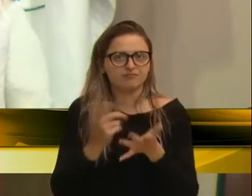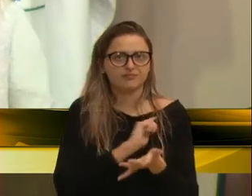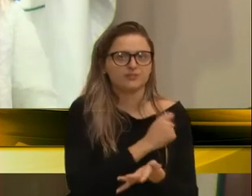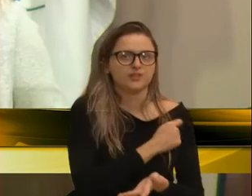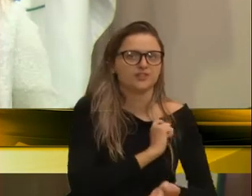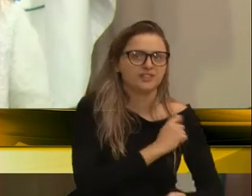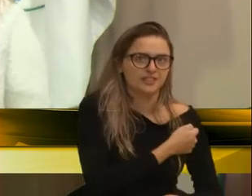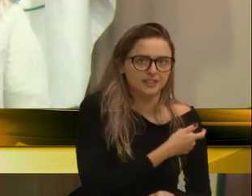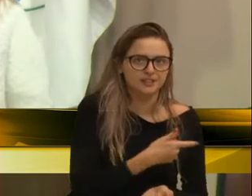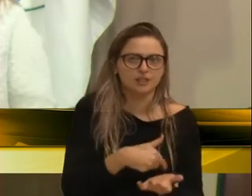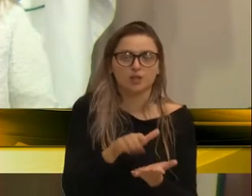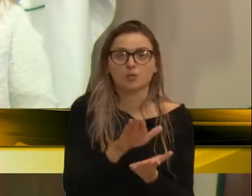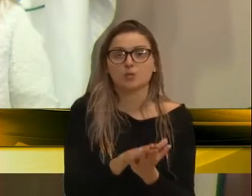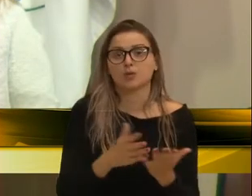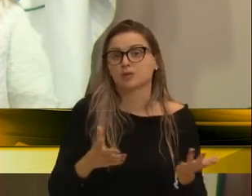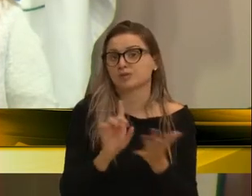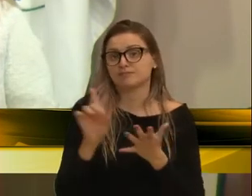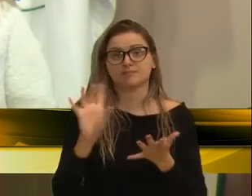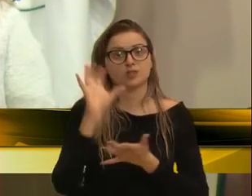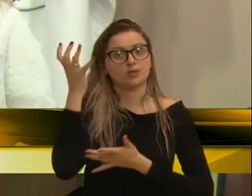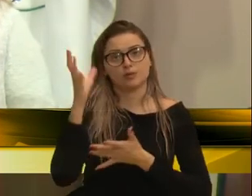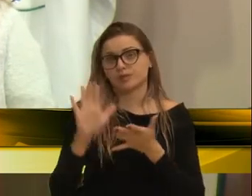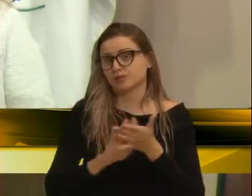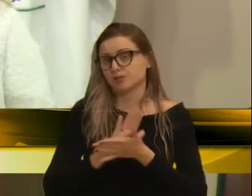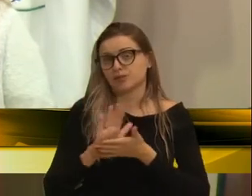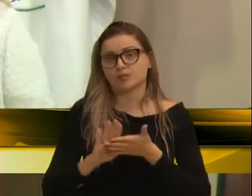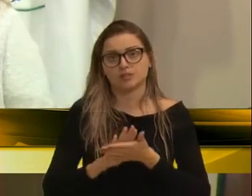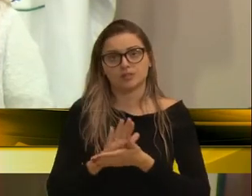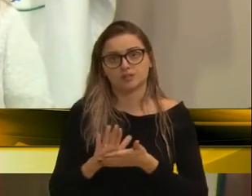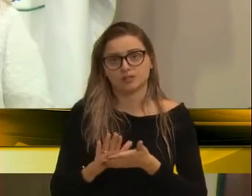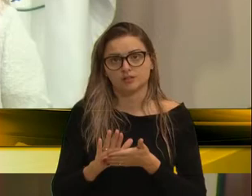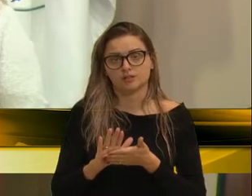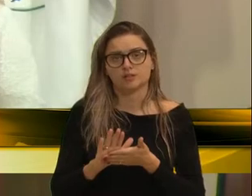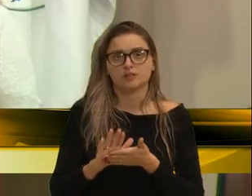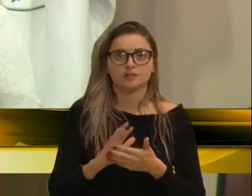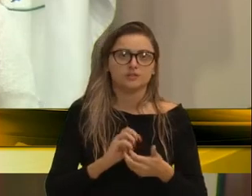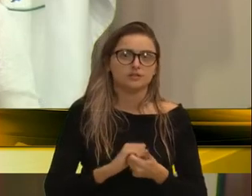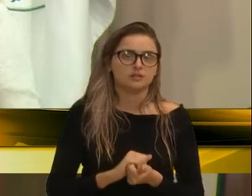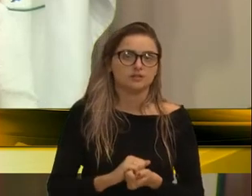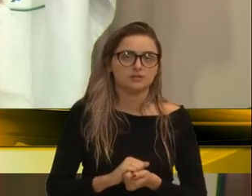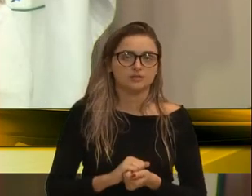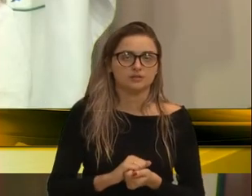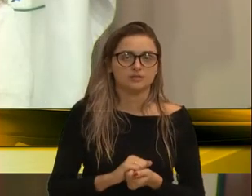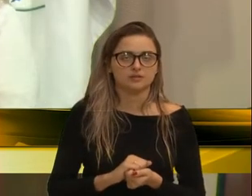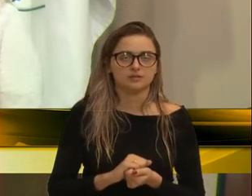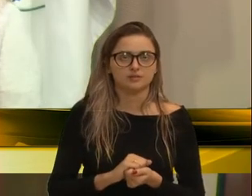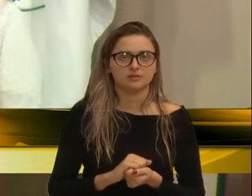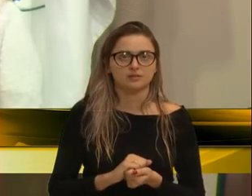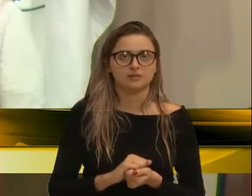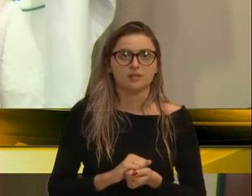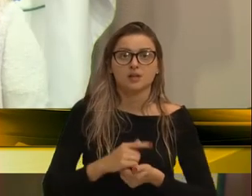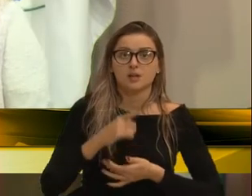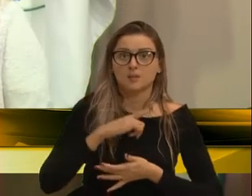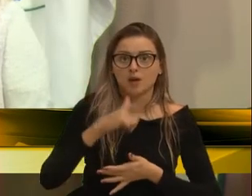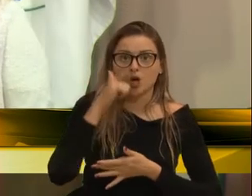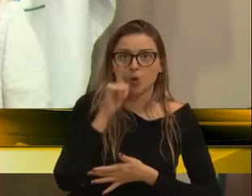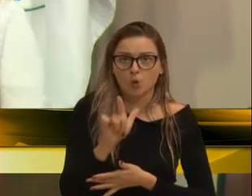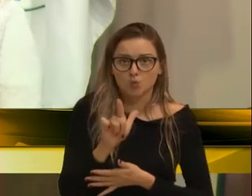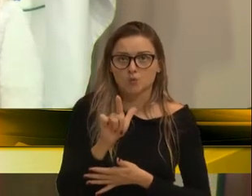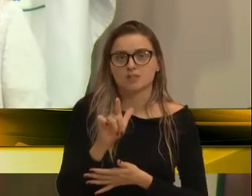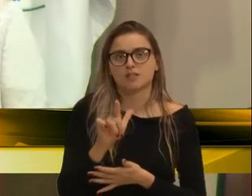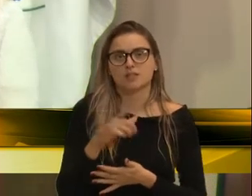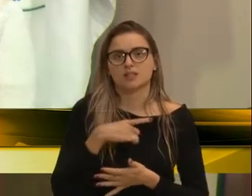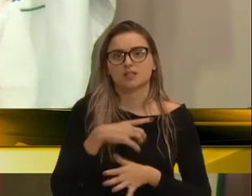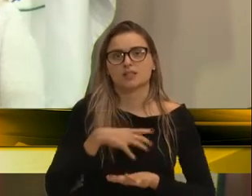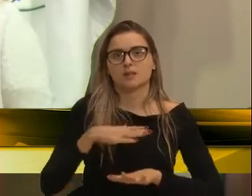vistoria, notificação e multa não está adiantando. Então, para buscar viabilizar que, de